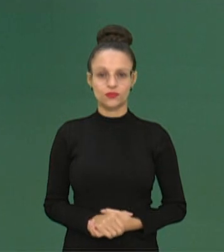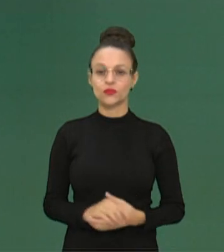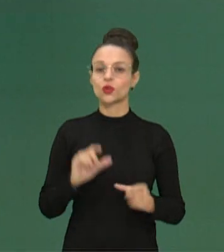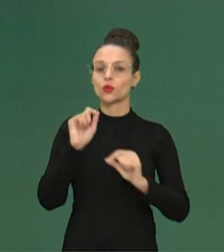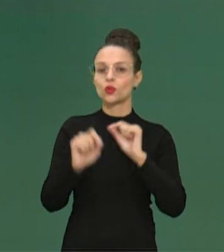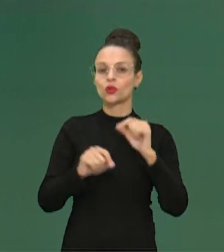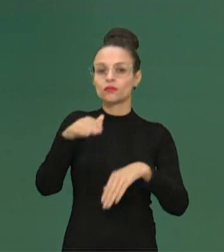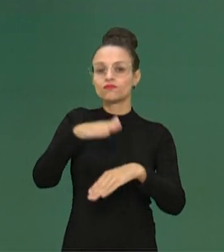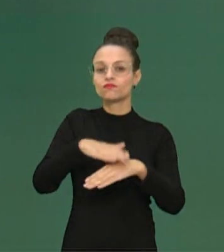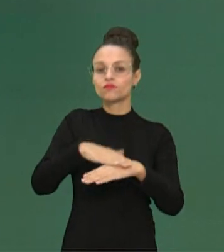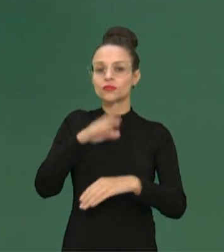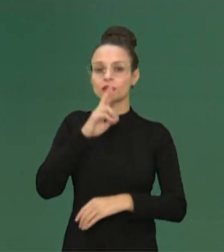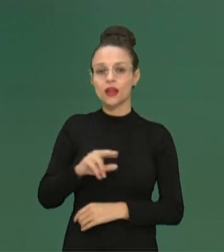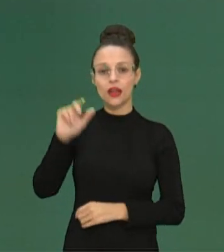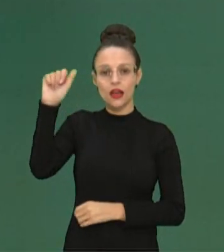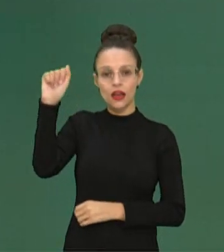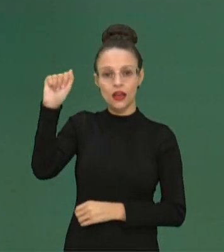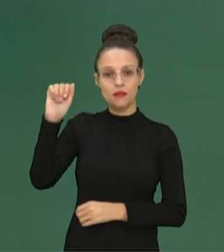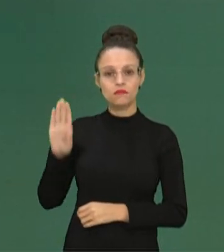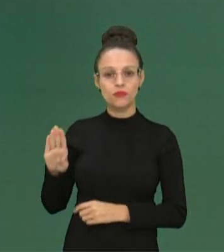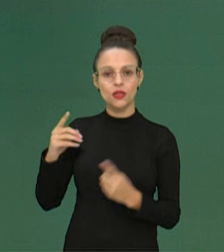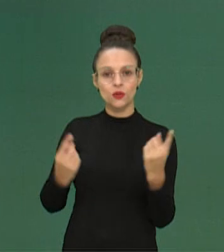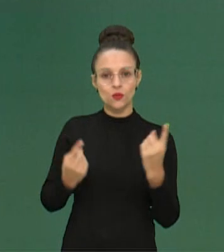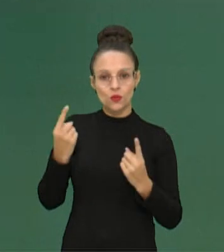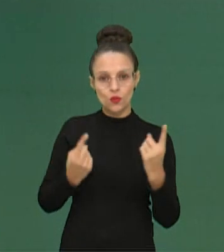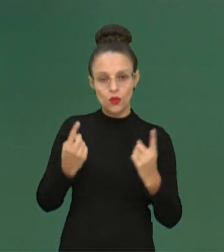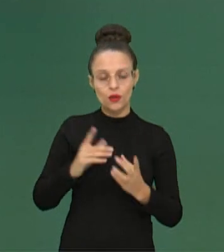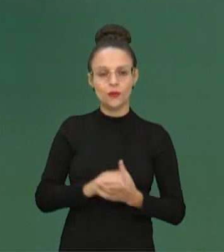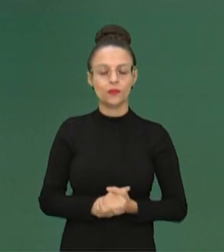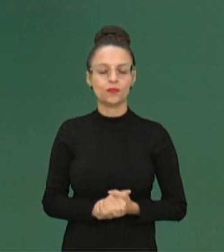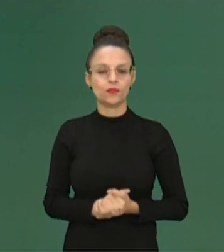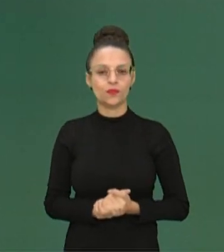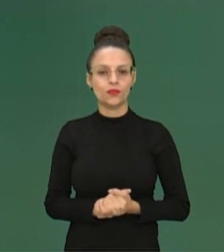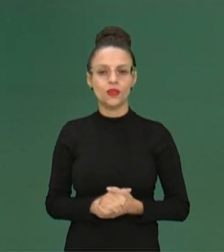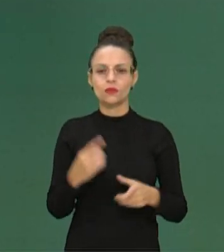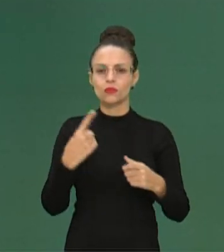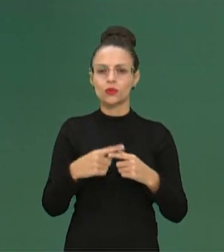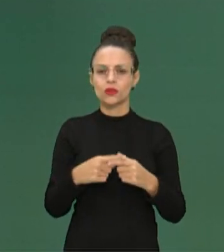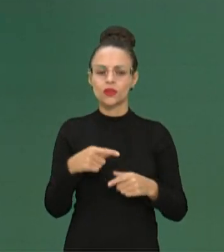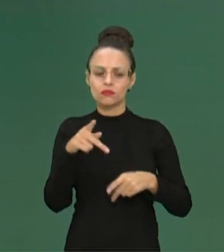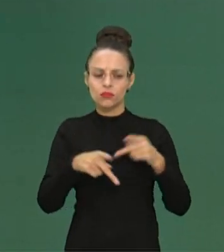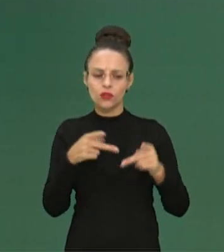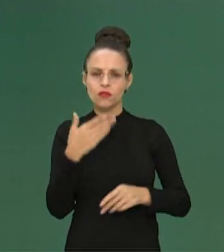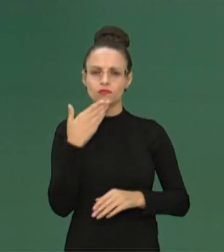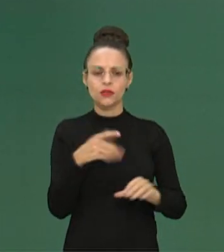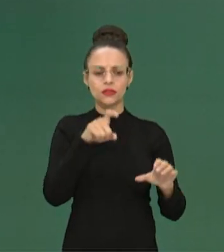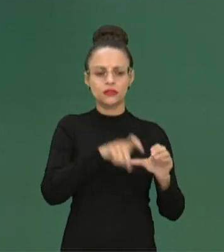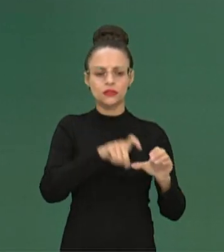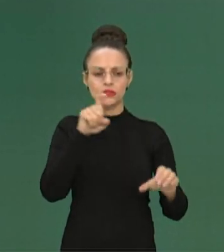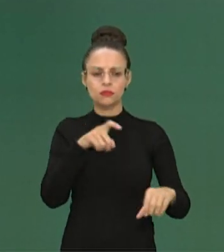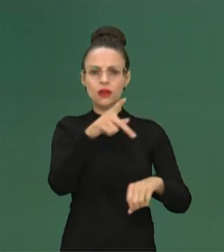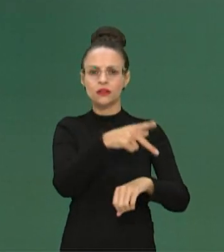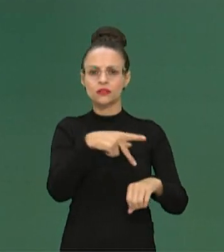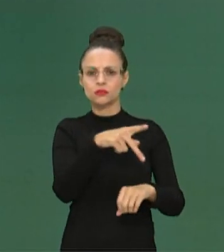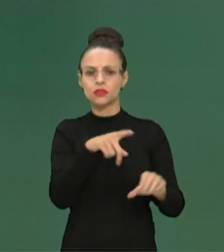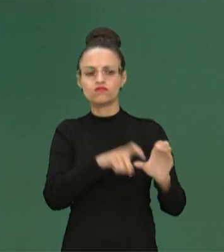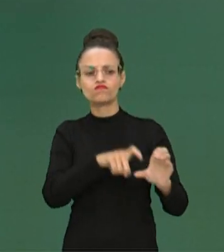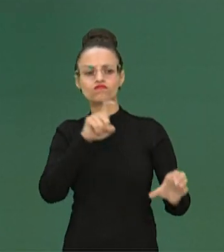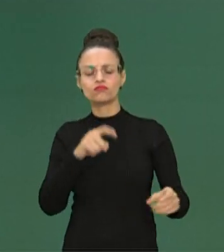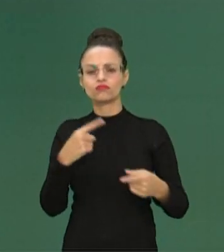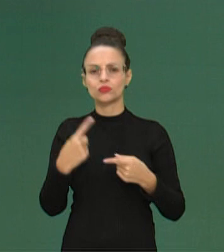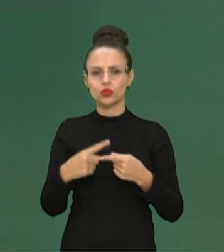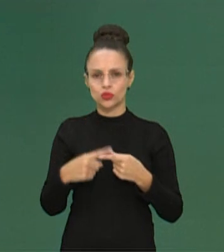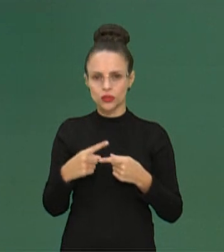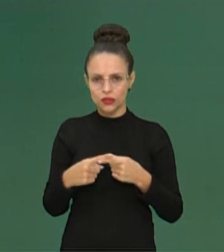que você respondeu? Letra A ou letra B? O que faz com que as pessoas peçam para se separar do seu país de origem?